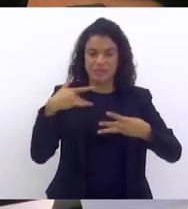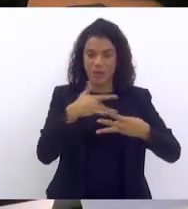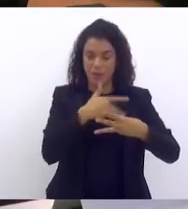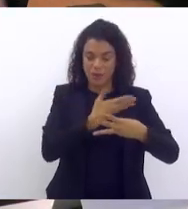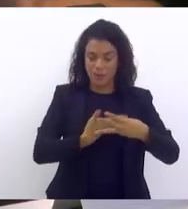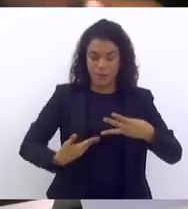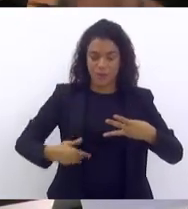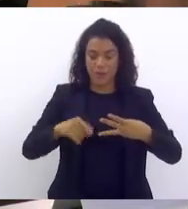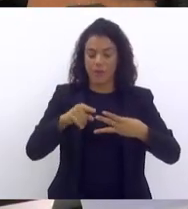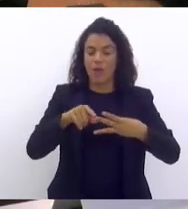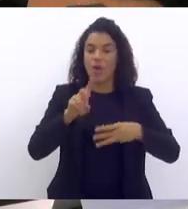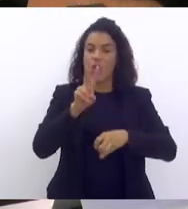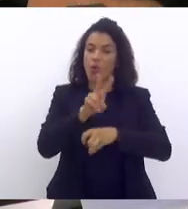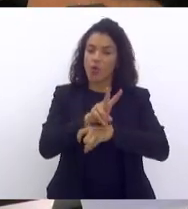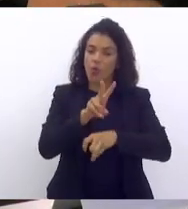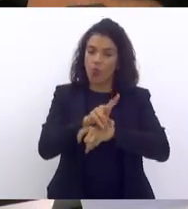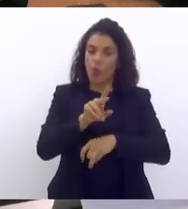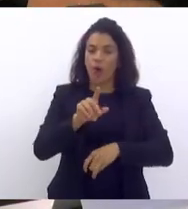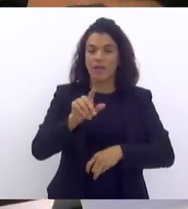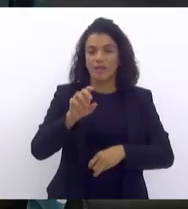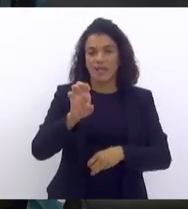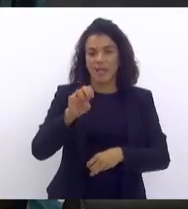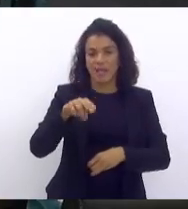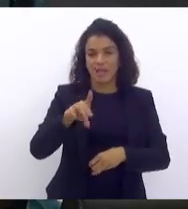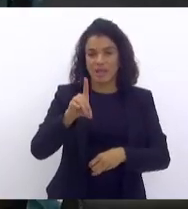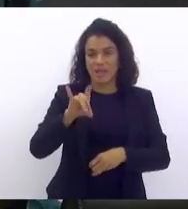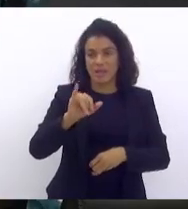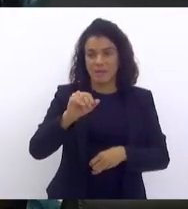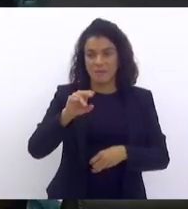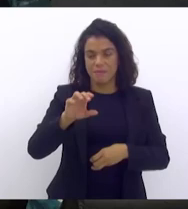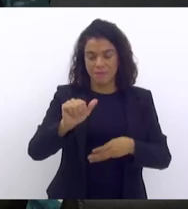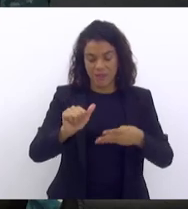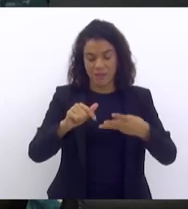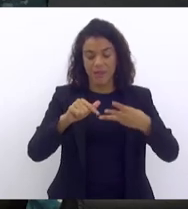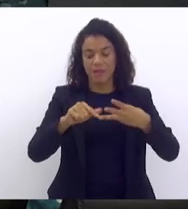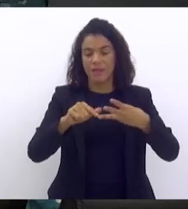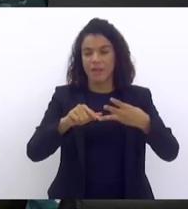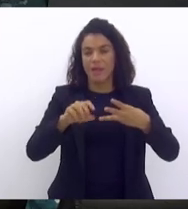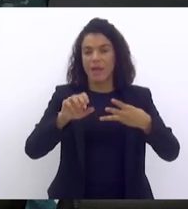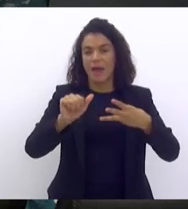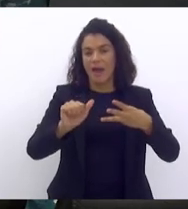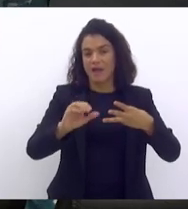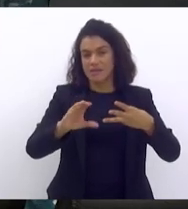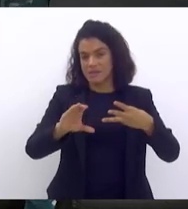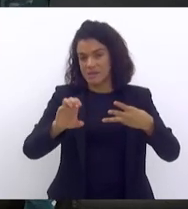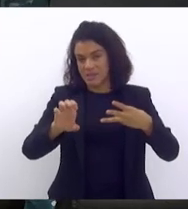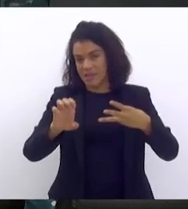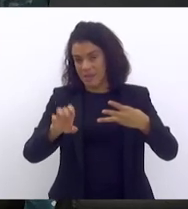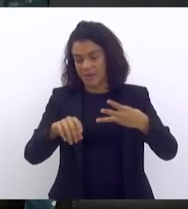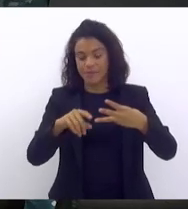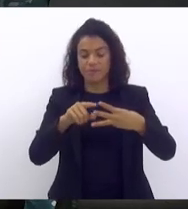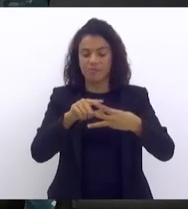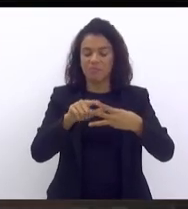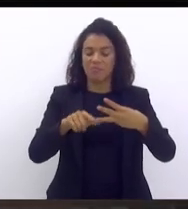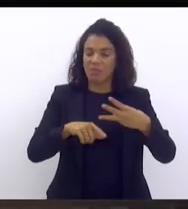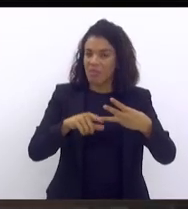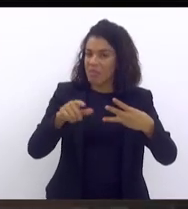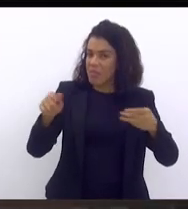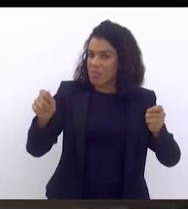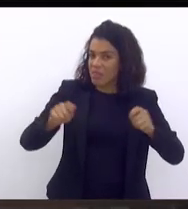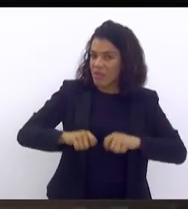de Endemias e ACE. E eu gostaria de saber se tem a possibilidade